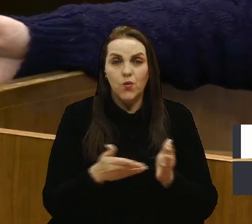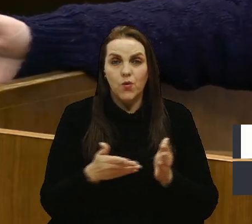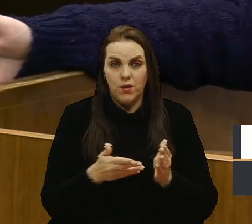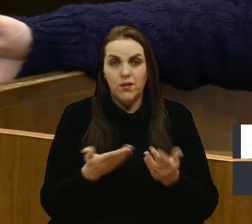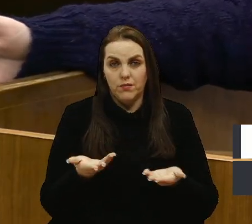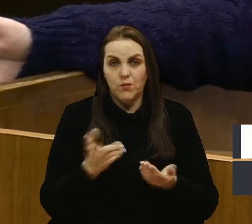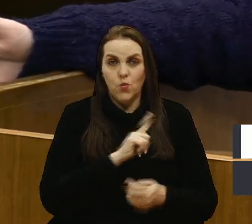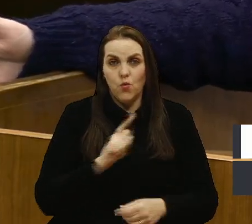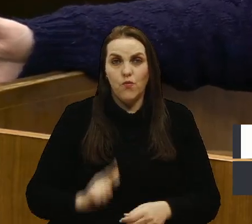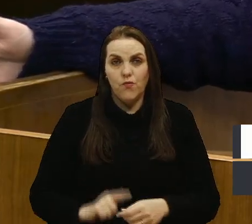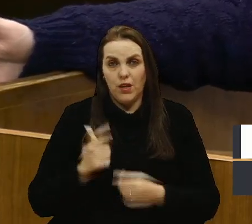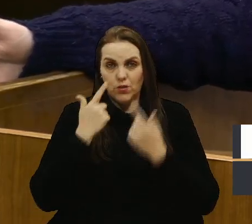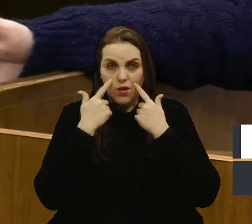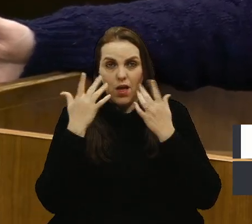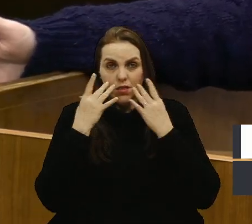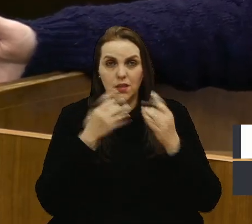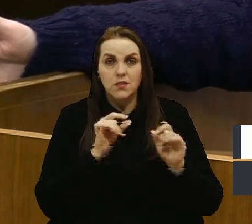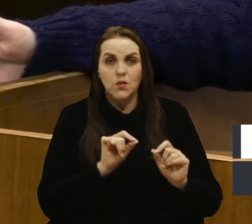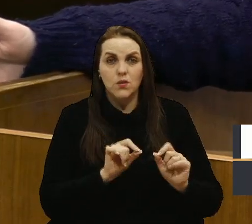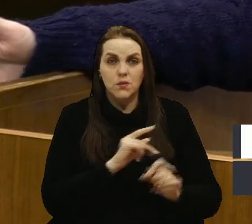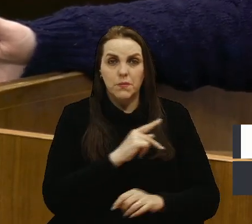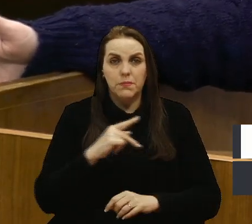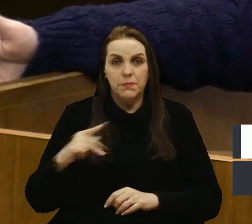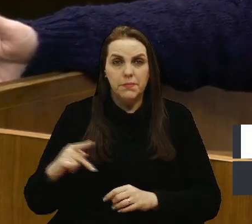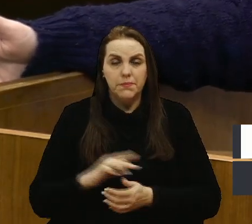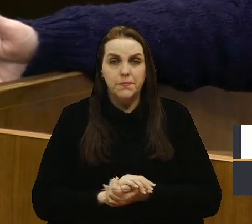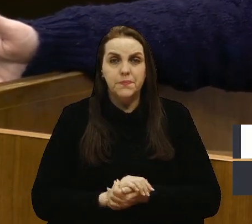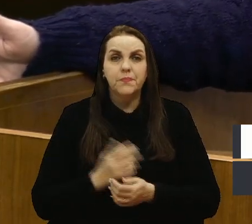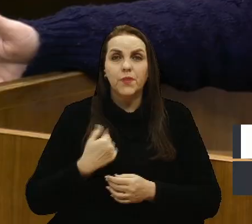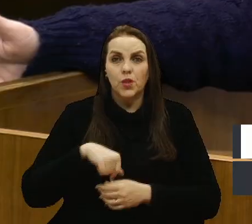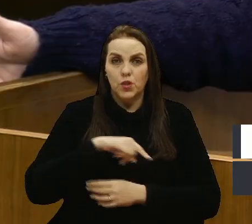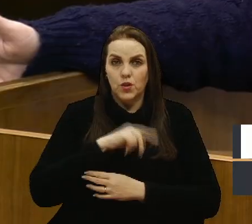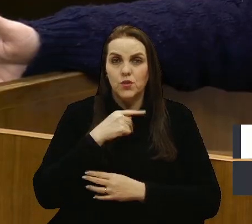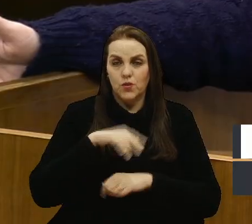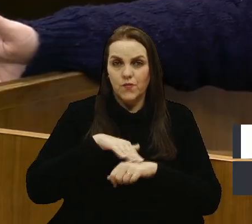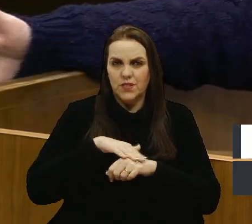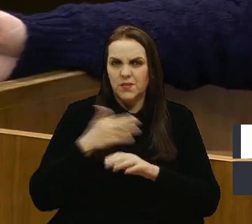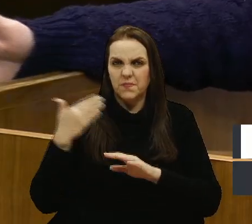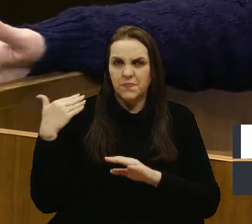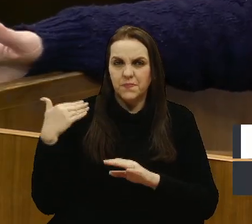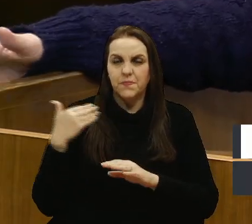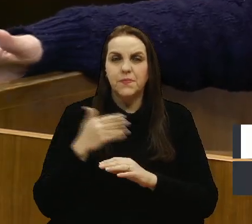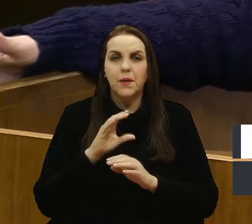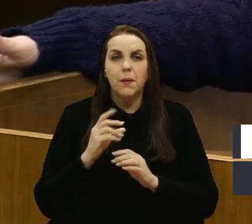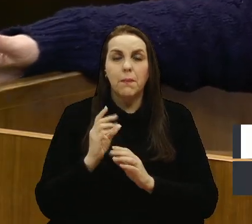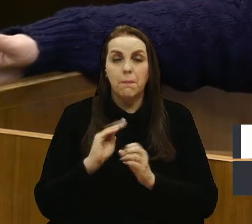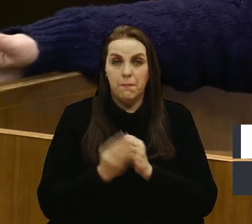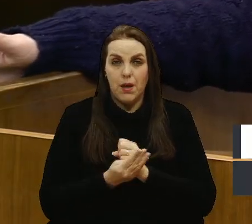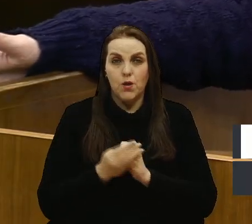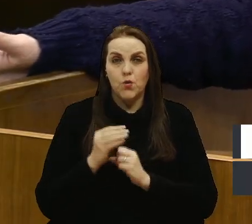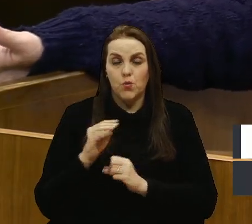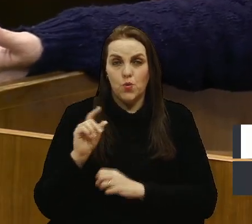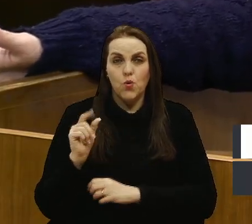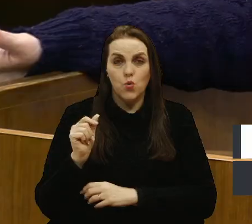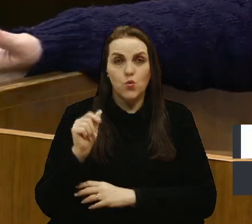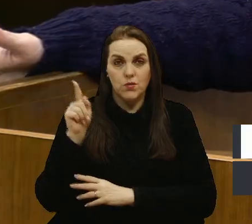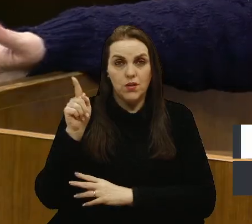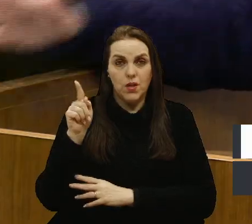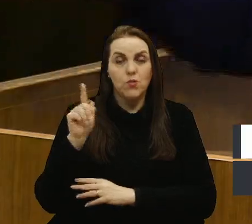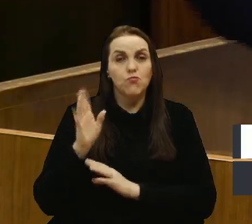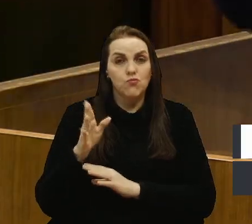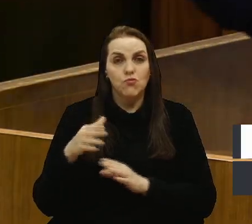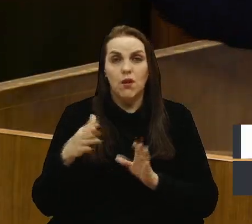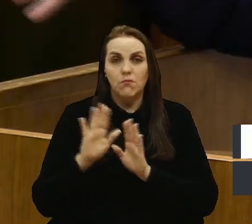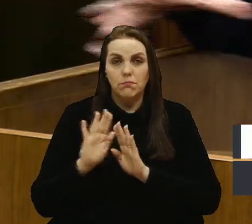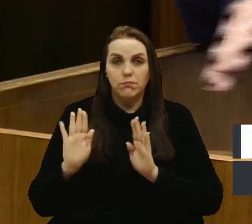isso. Porque eu falei aqui outro dia que lá no bairro Cruzeiro já isolaram o terreno. Mas a única coisa que